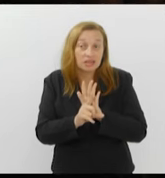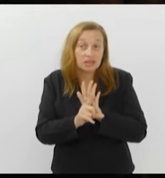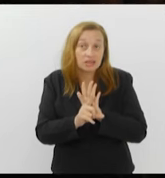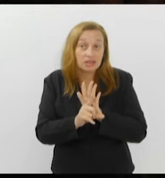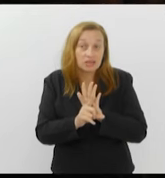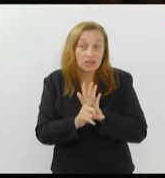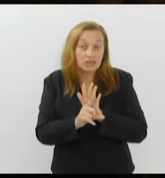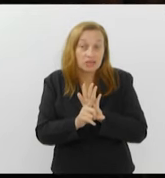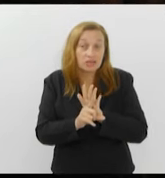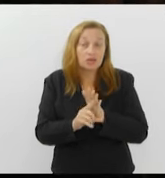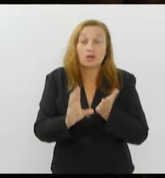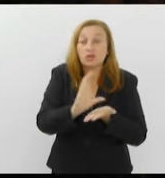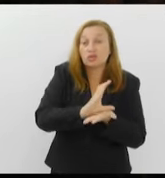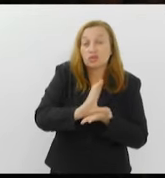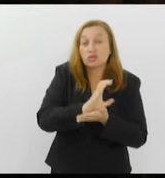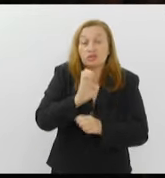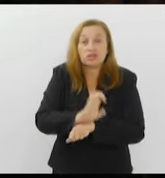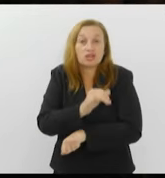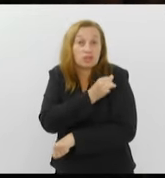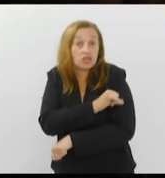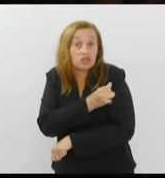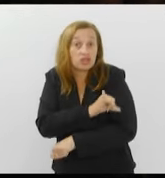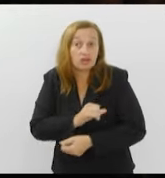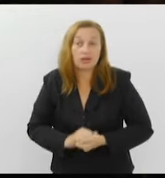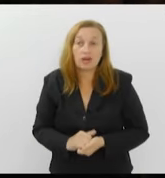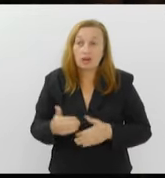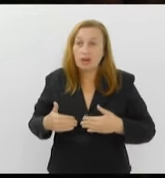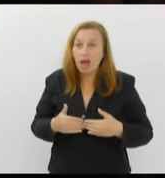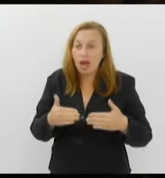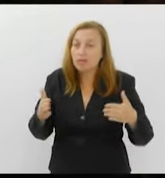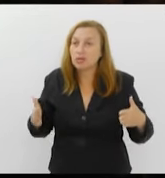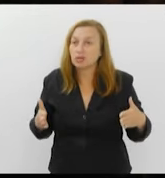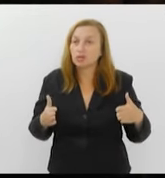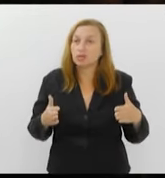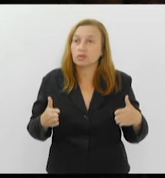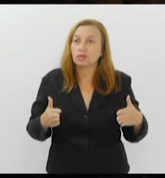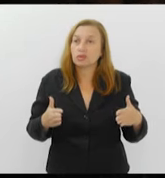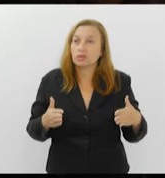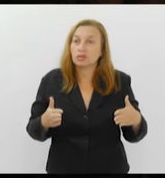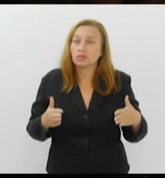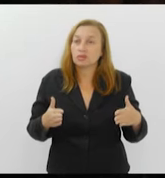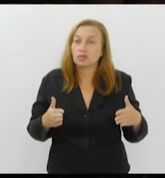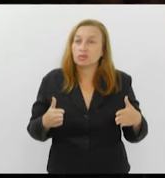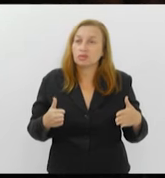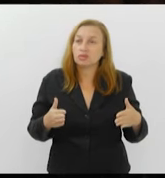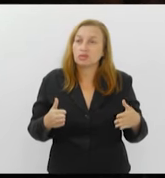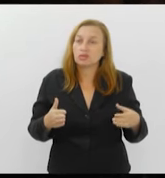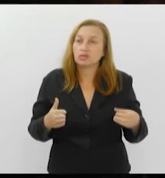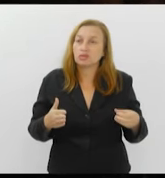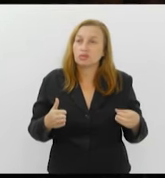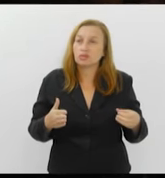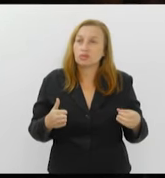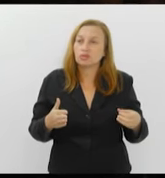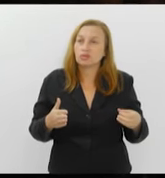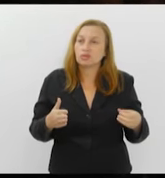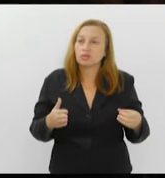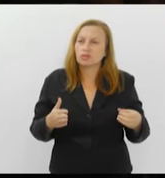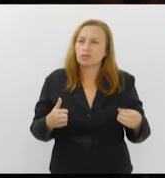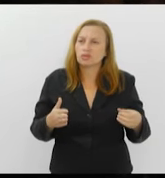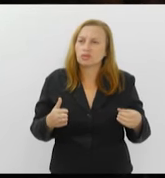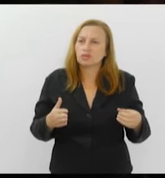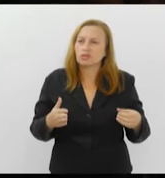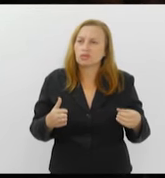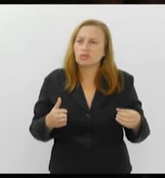os conselhos do Estado do Rio de Janeiro, abrindo margem para reconduções indefinidas